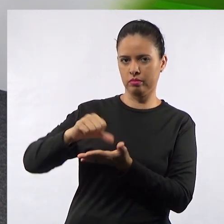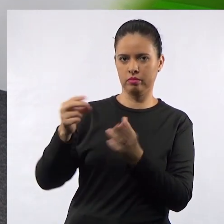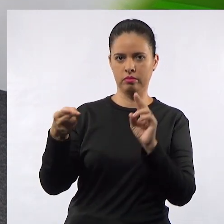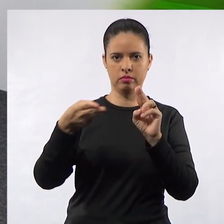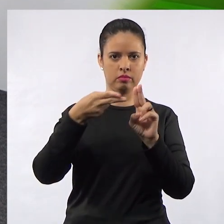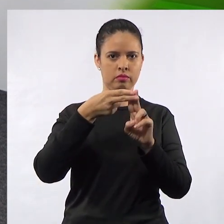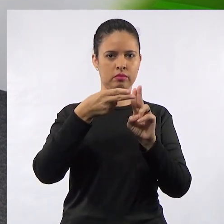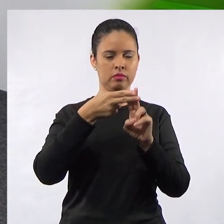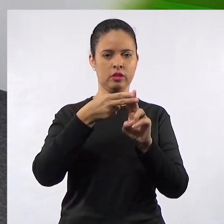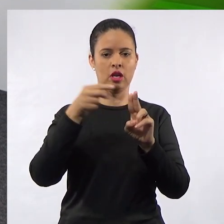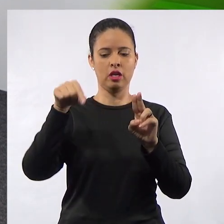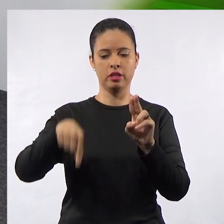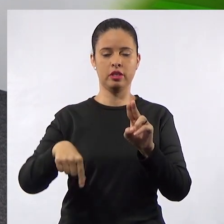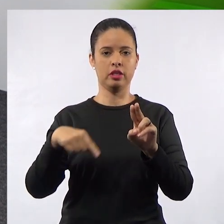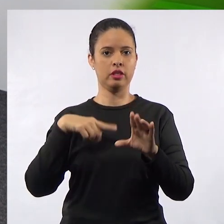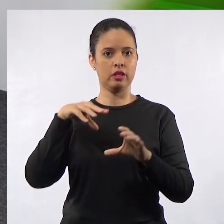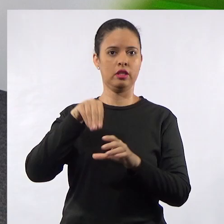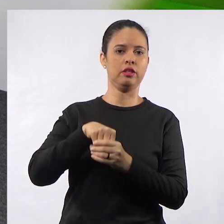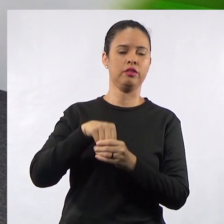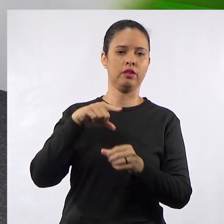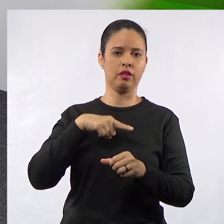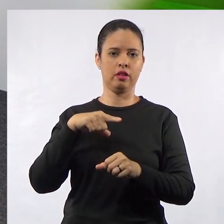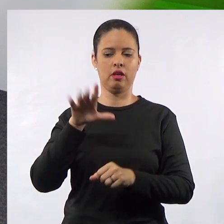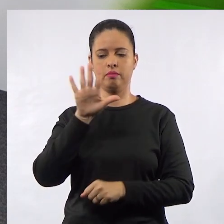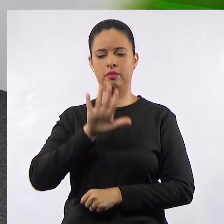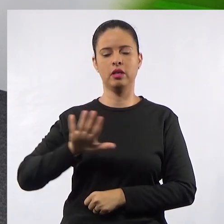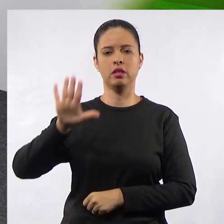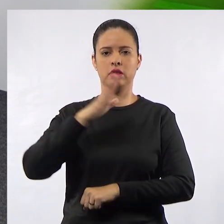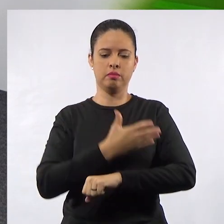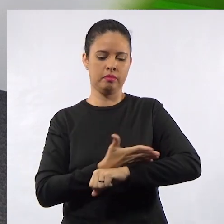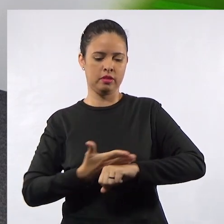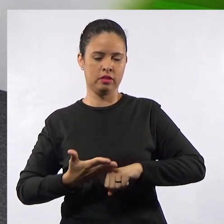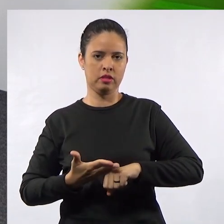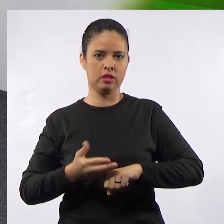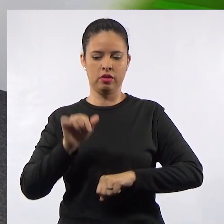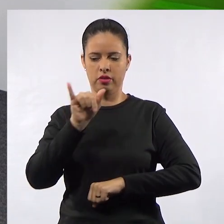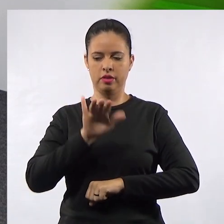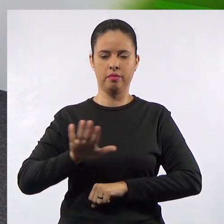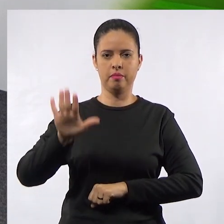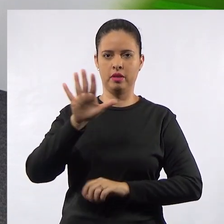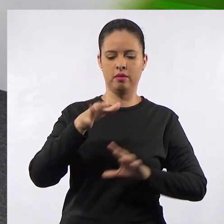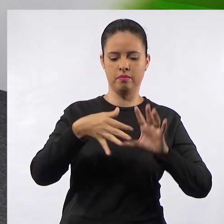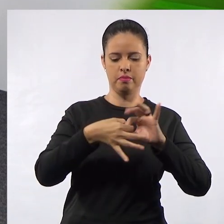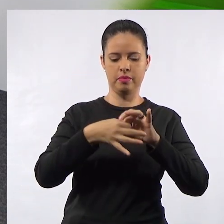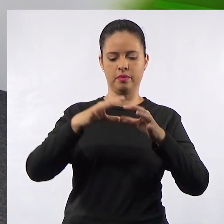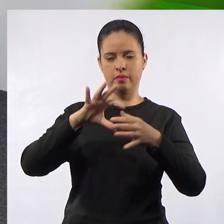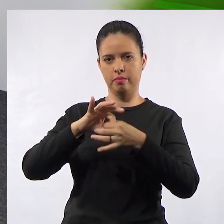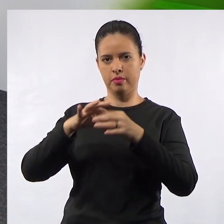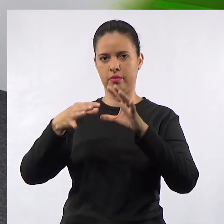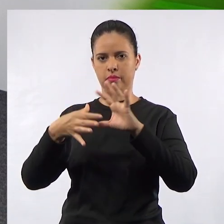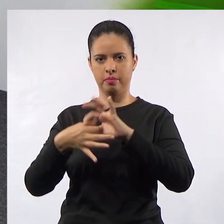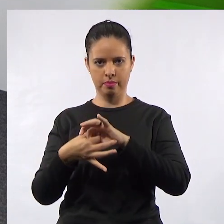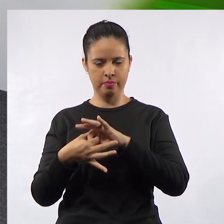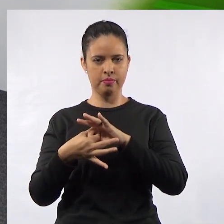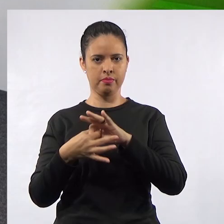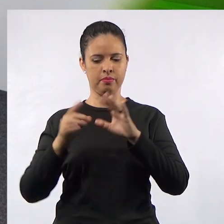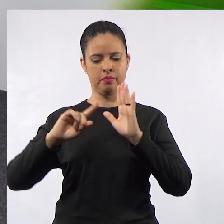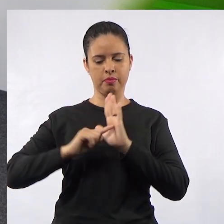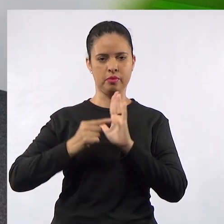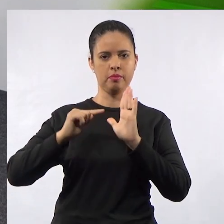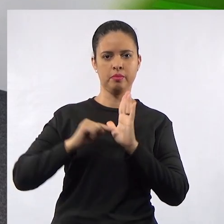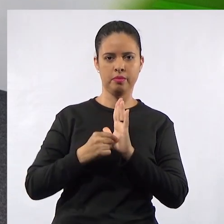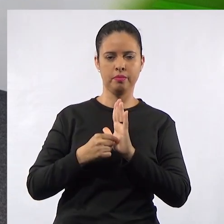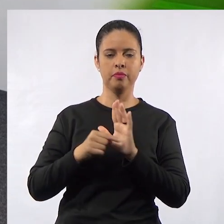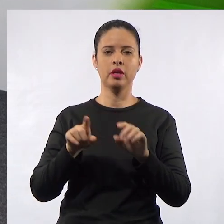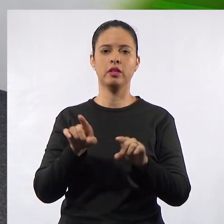desse estúdio tem uma parede branca atrás de mim como a figura geométrica é interligadas por traços